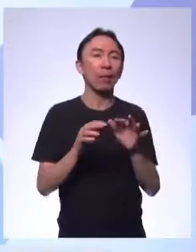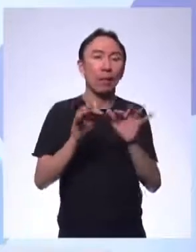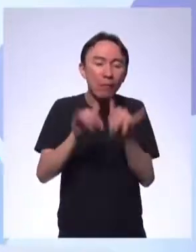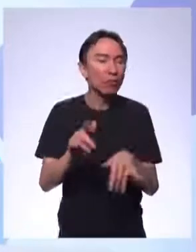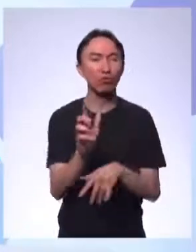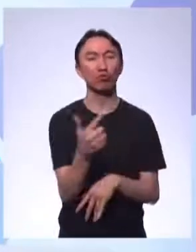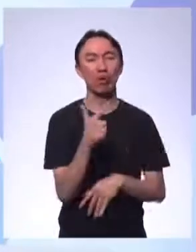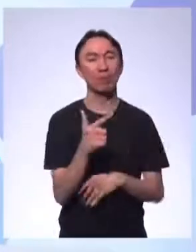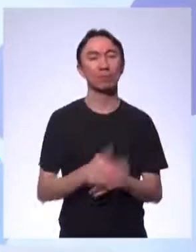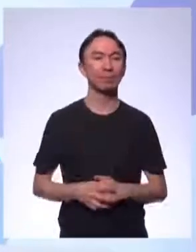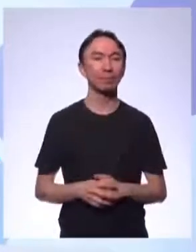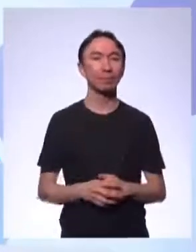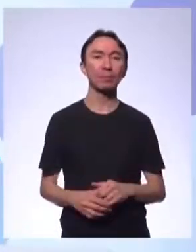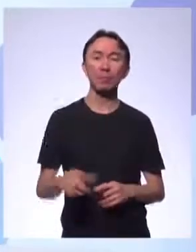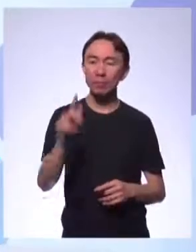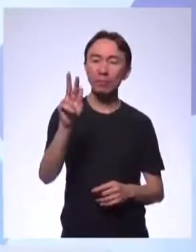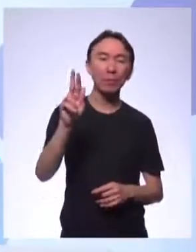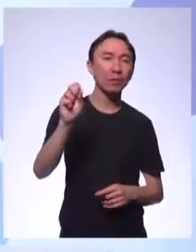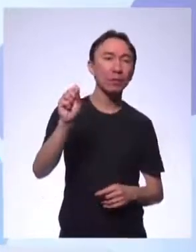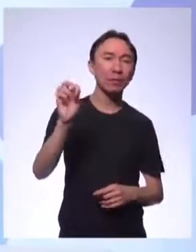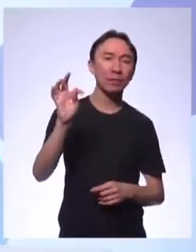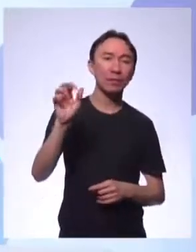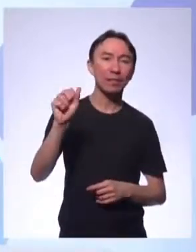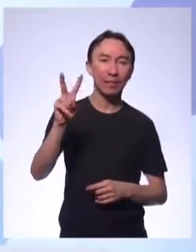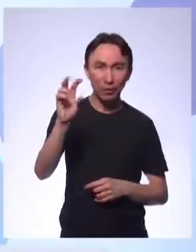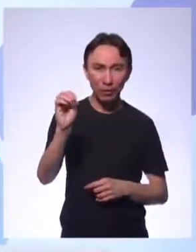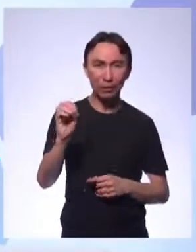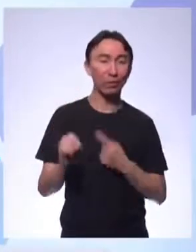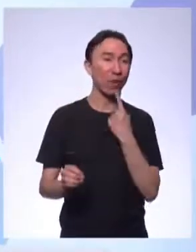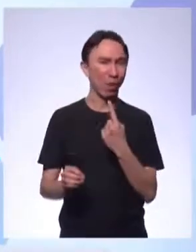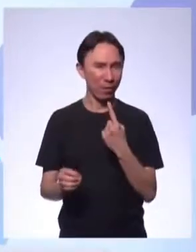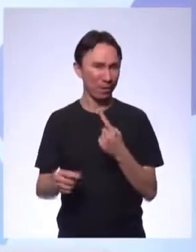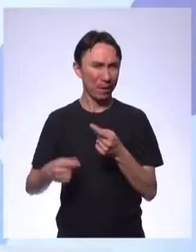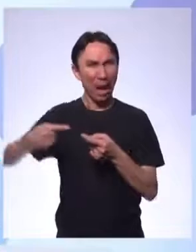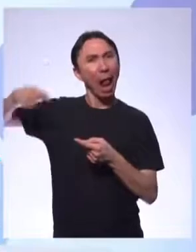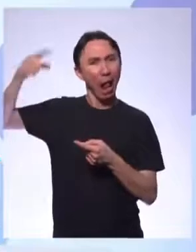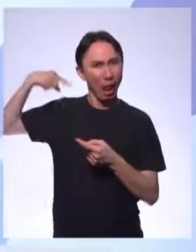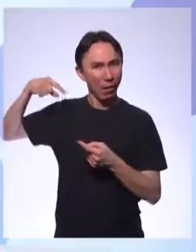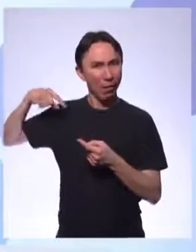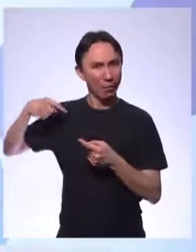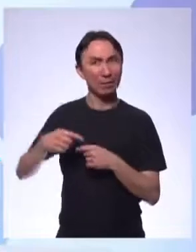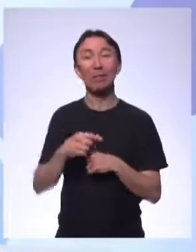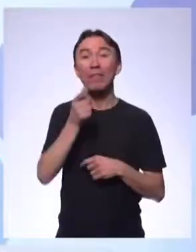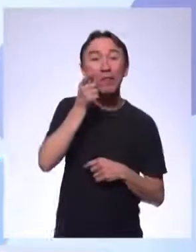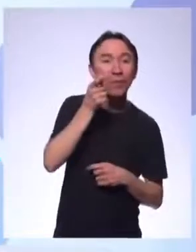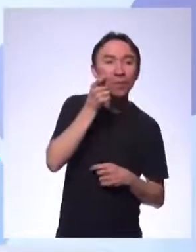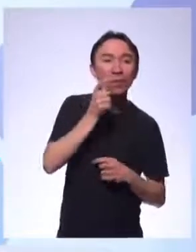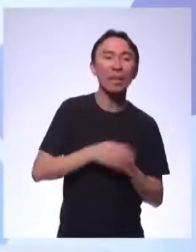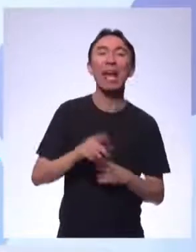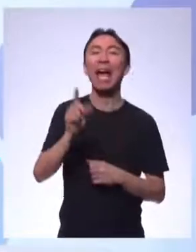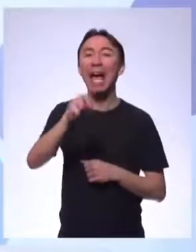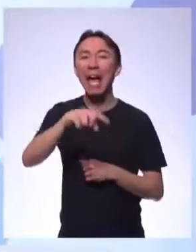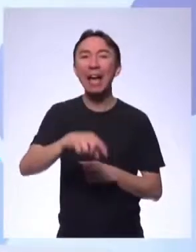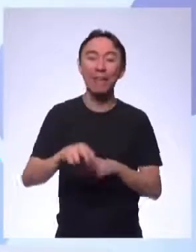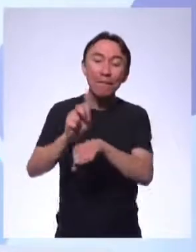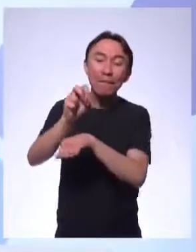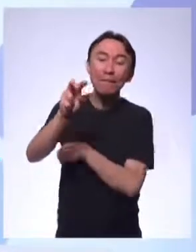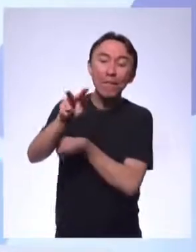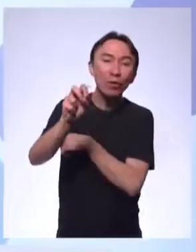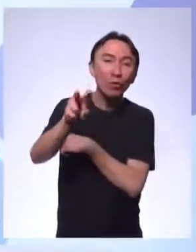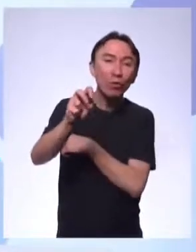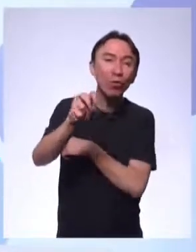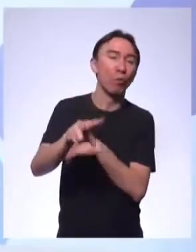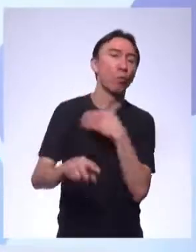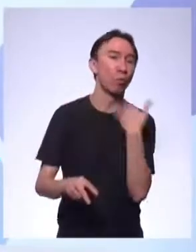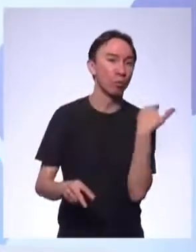O Gustavo, olha só, ele deve ter assistido a aula anterior, talvez, ó, é um vírus morto. Muito bem. E aí